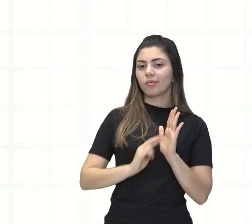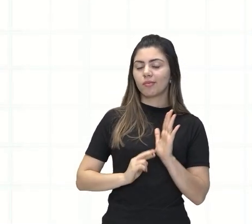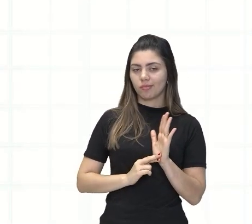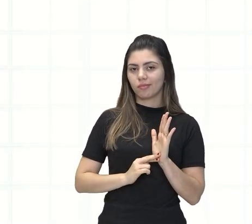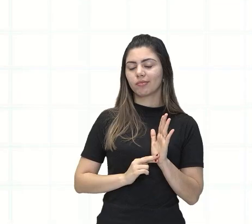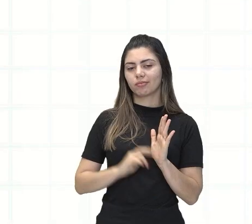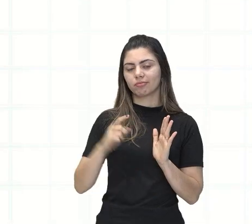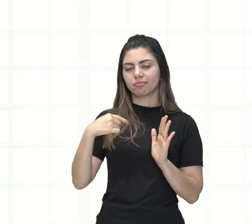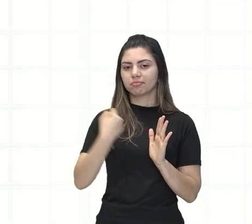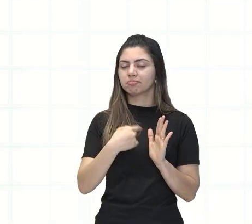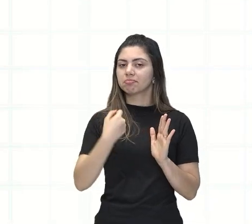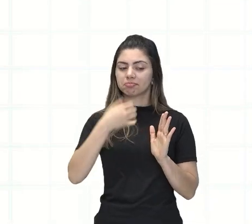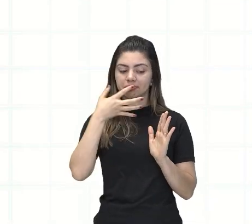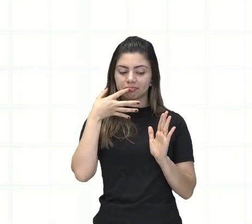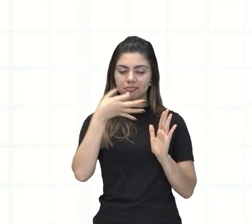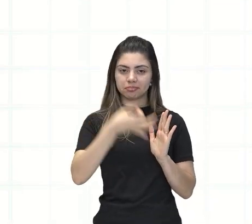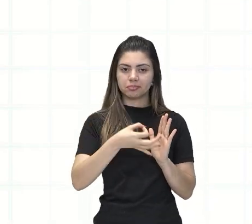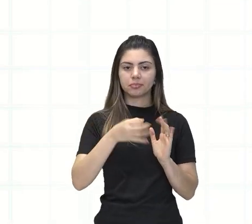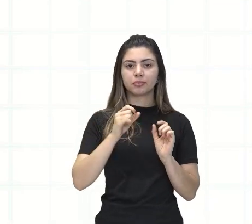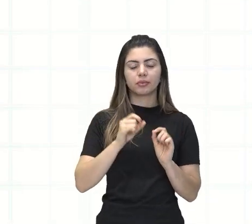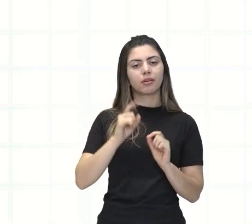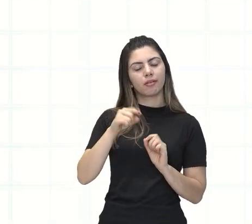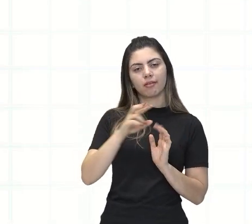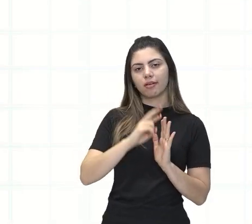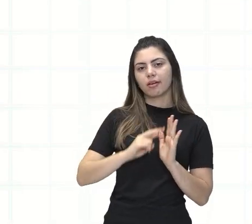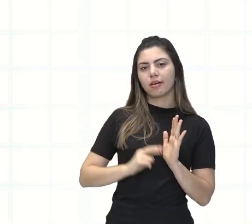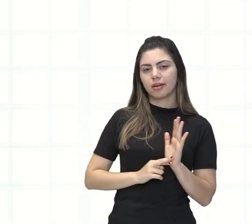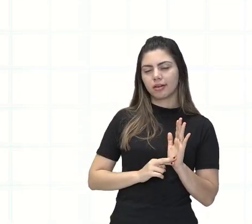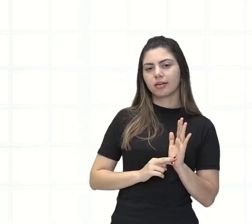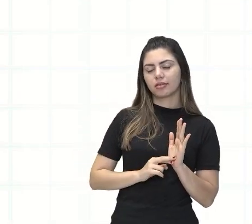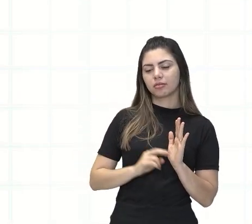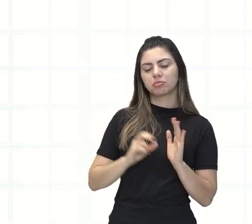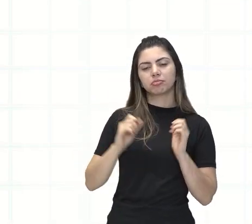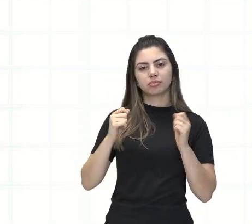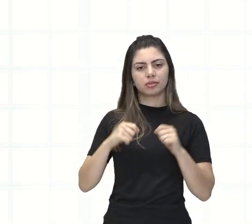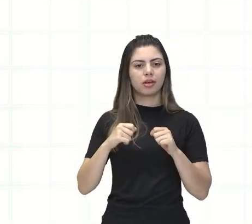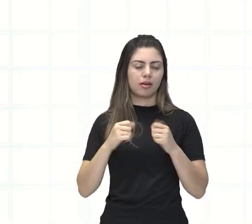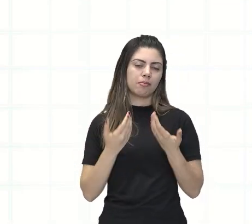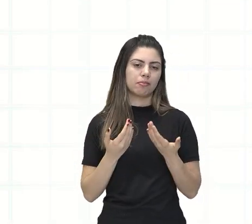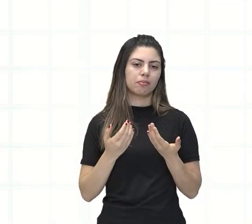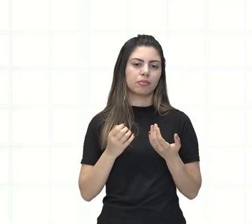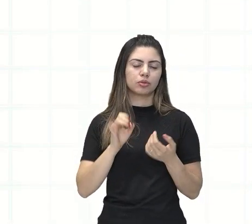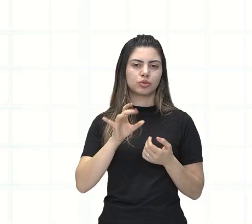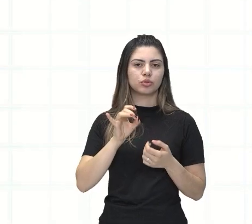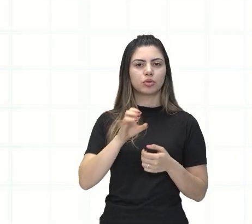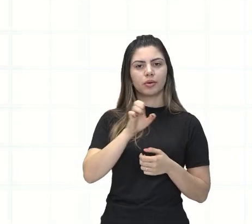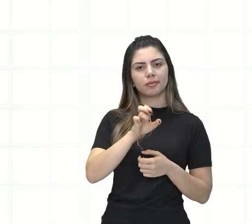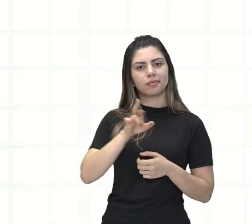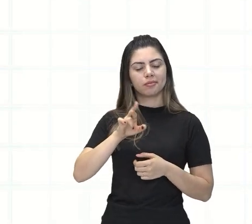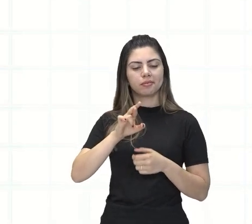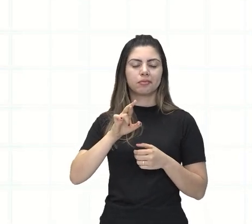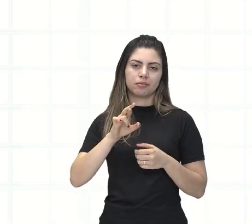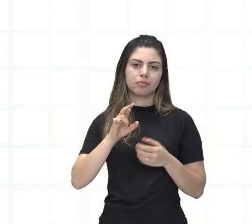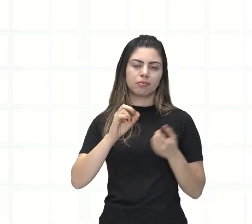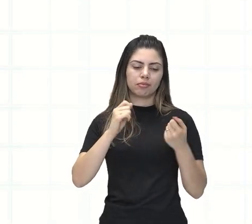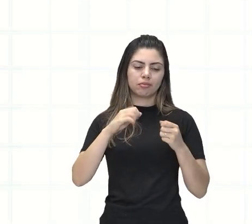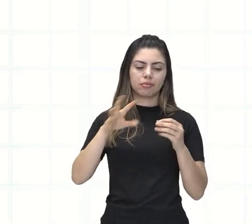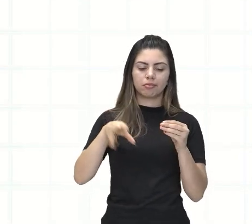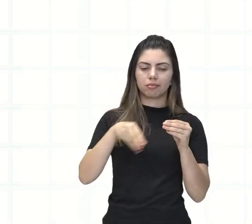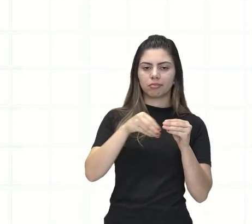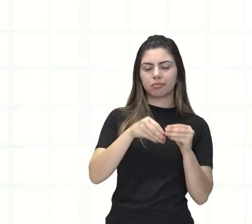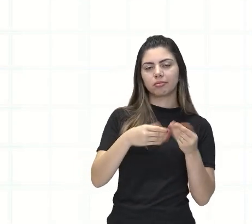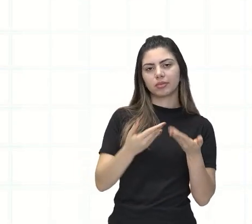que observar. Aquela é a regra geral. No geral, eu só faço colocar o R, né? O ER e ele